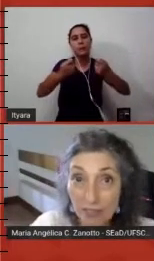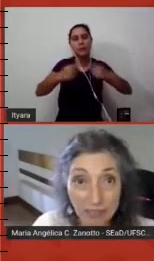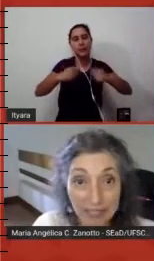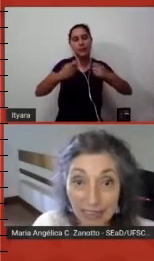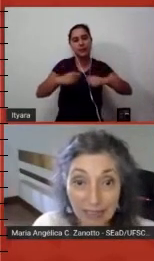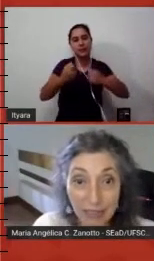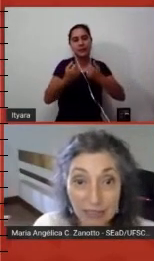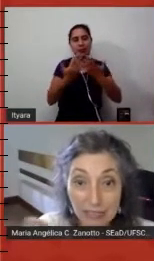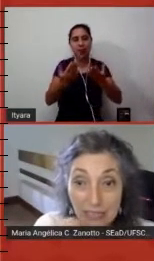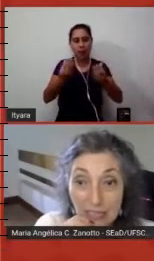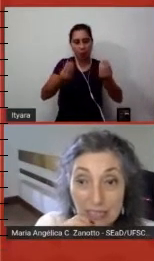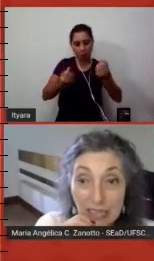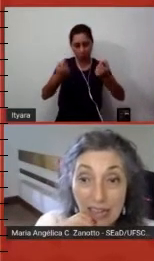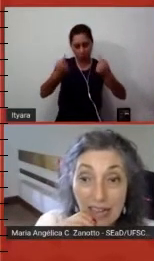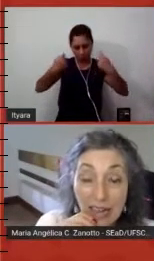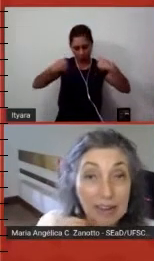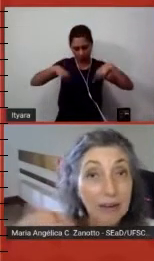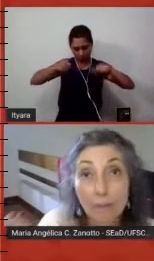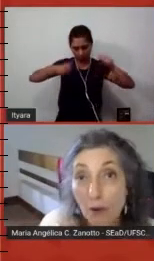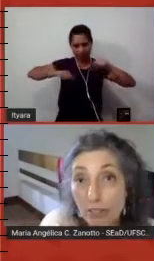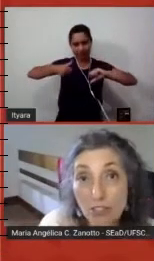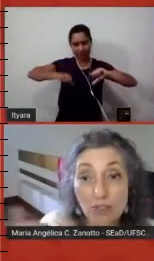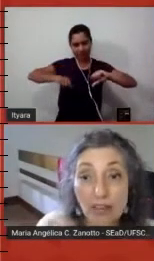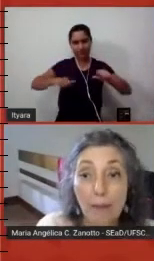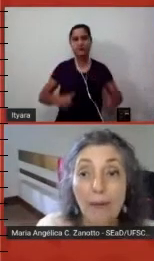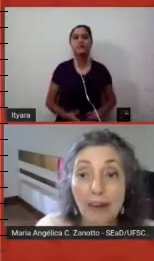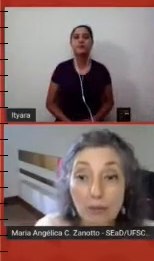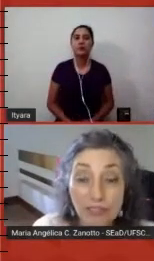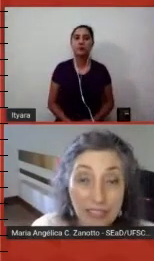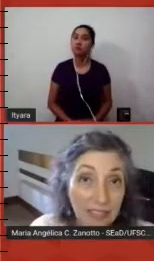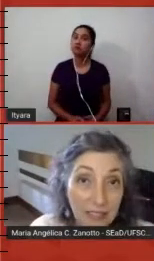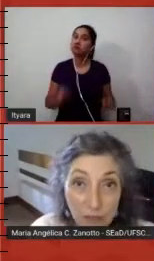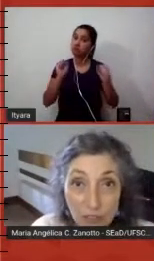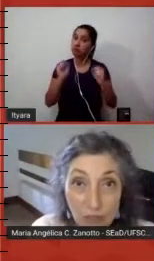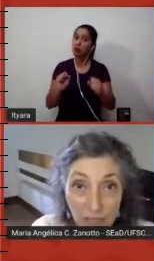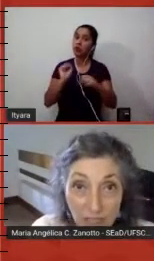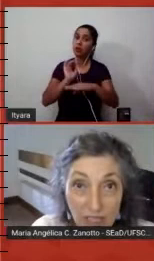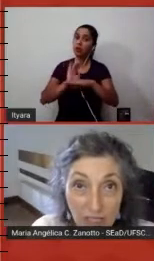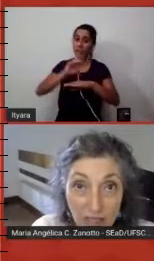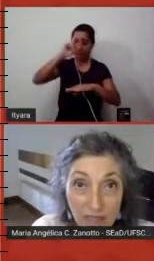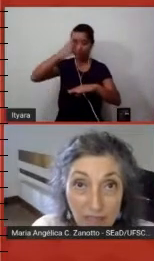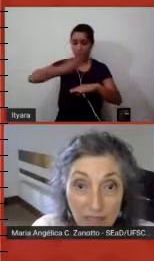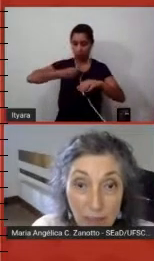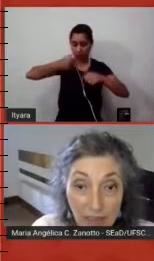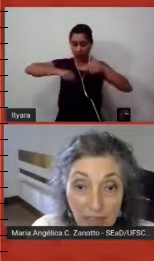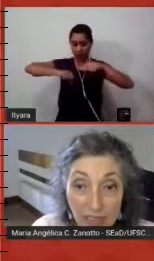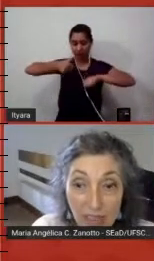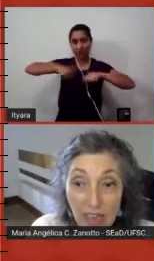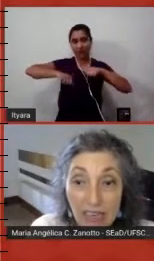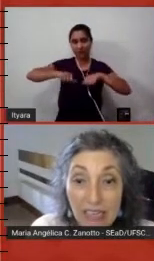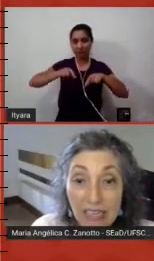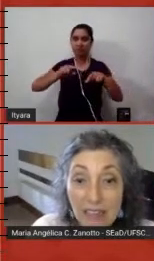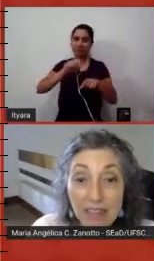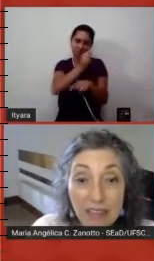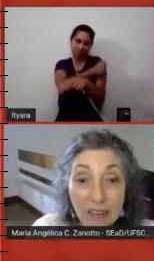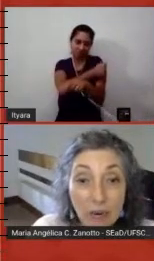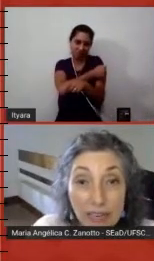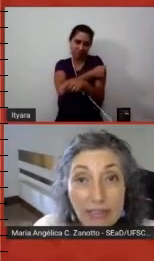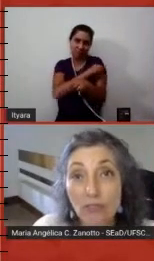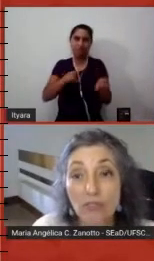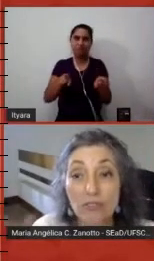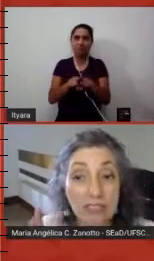estão, como ser avaliado, né? Pode ajudar para a autoavaliação dos estudantes também,